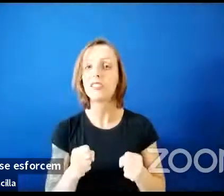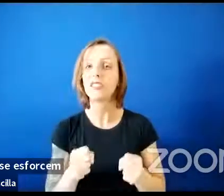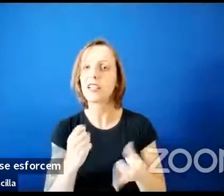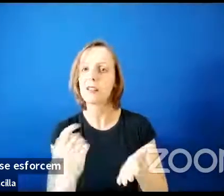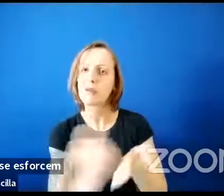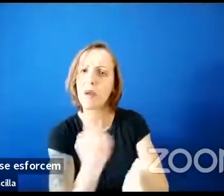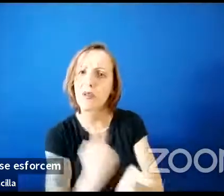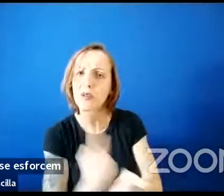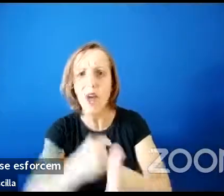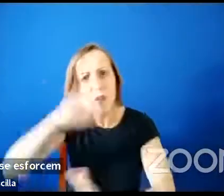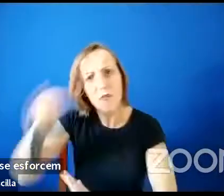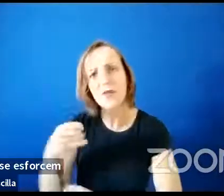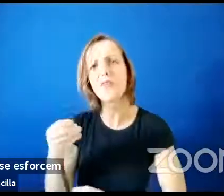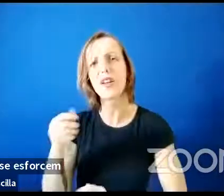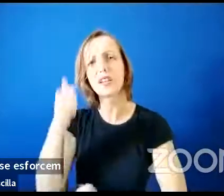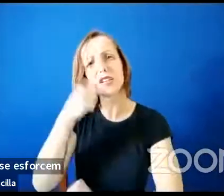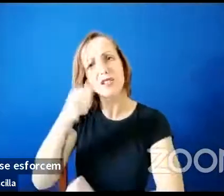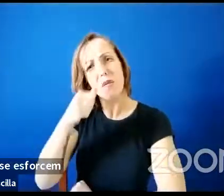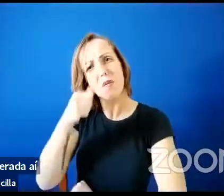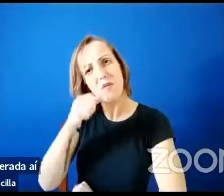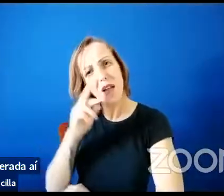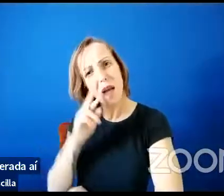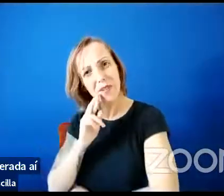mulherada aí que tem muita coisa para contar.